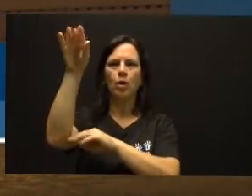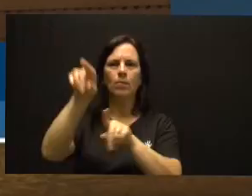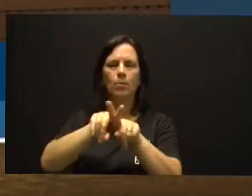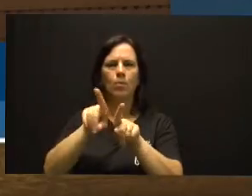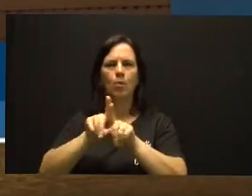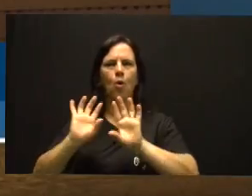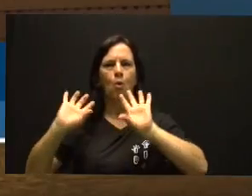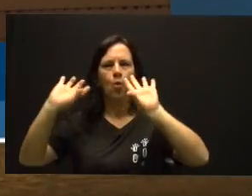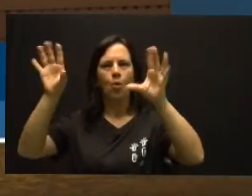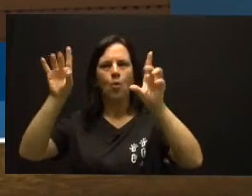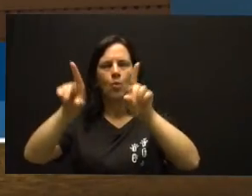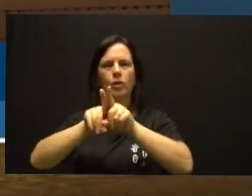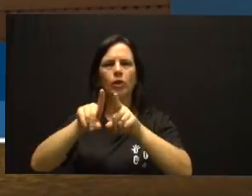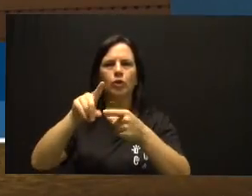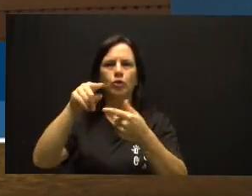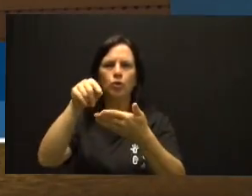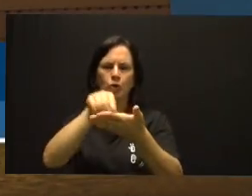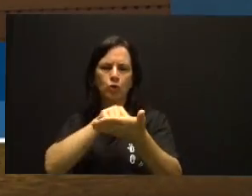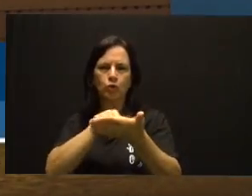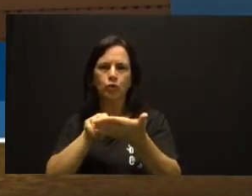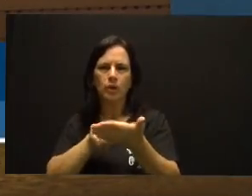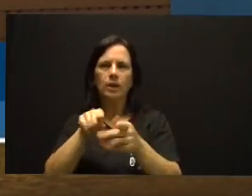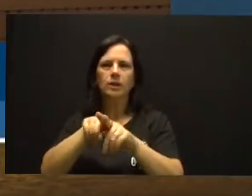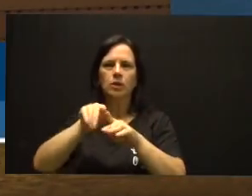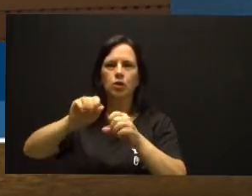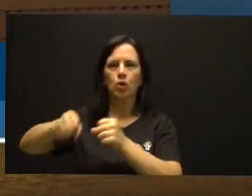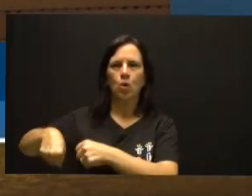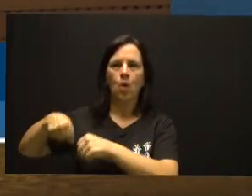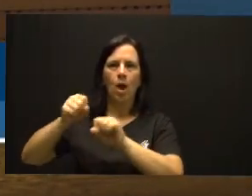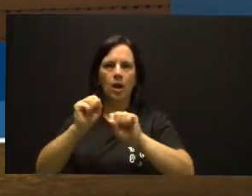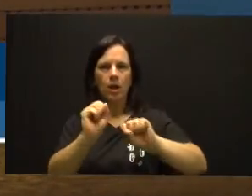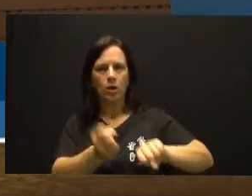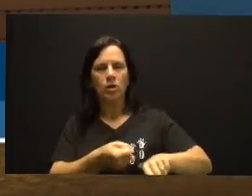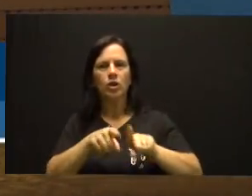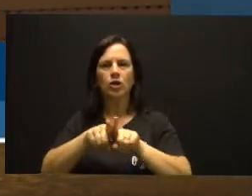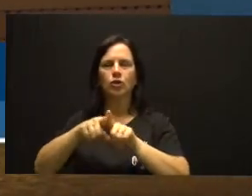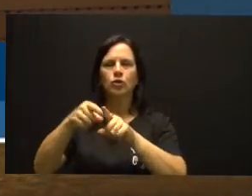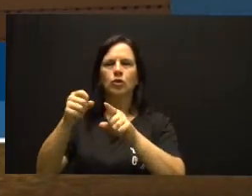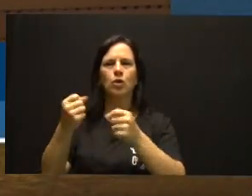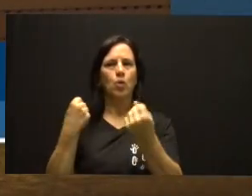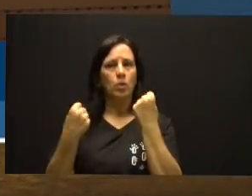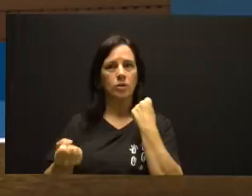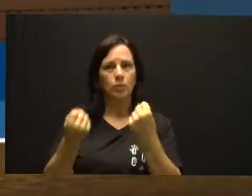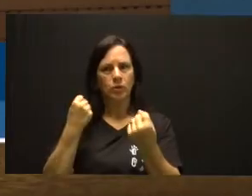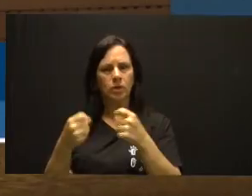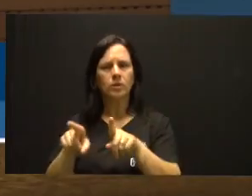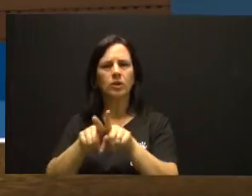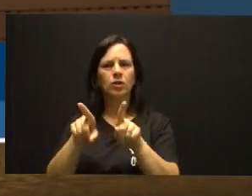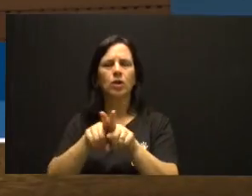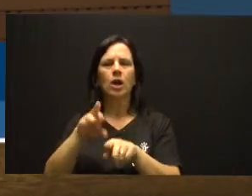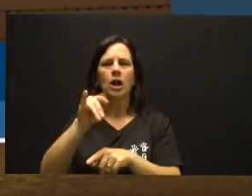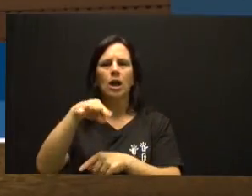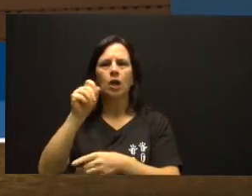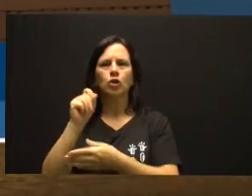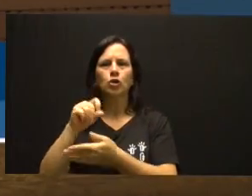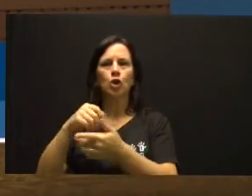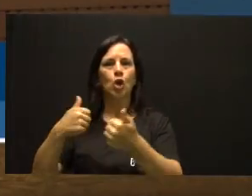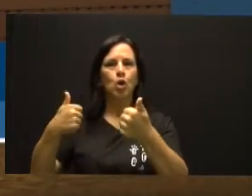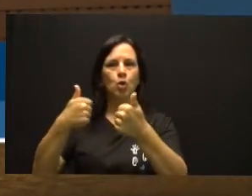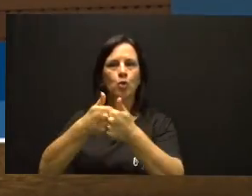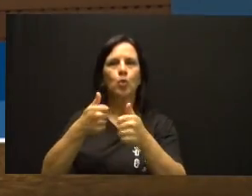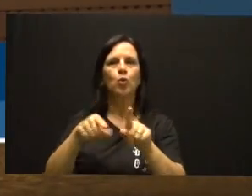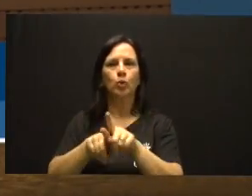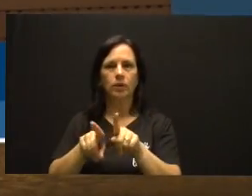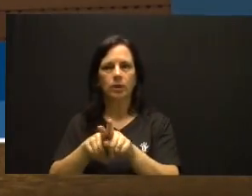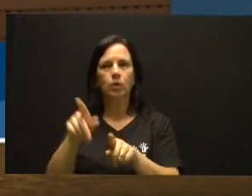handebol, o clube de xadrez, o karatê, a canoagem, a ginástica rítmica desportiva, as equipes de artes marciais, entre outras.